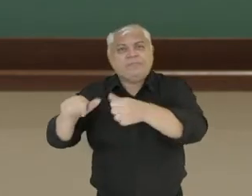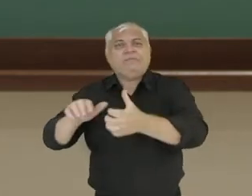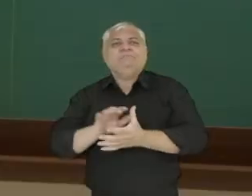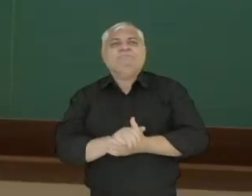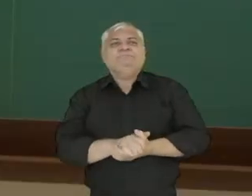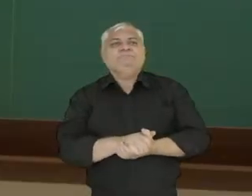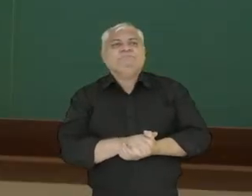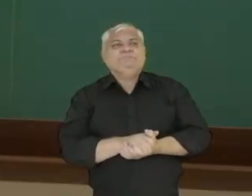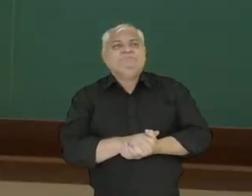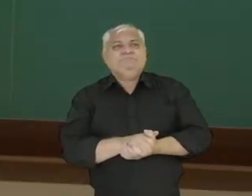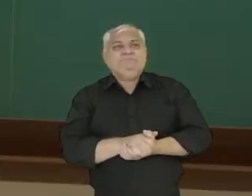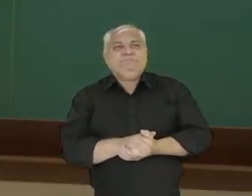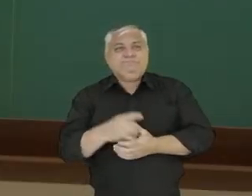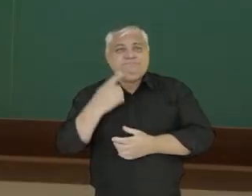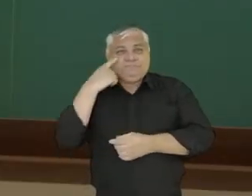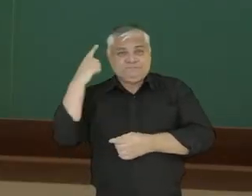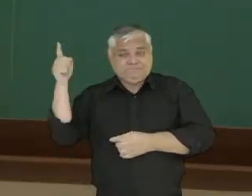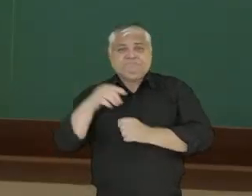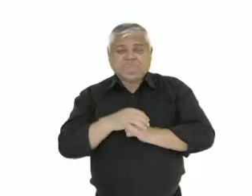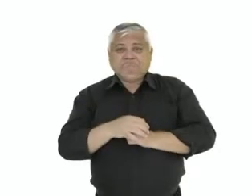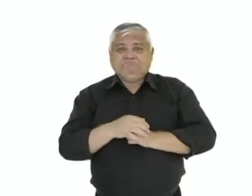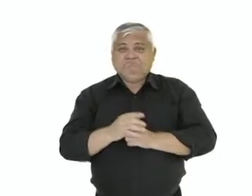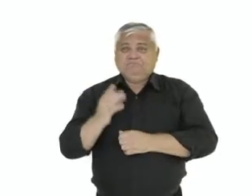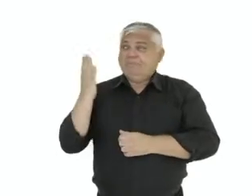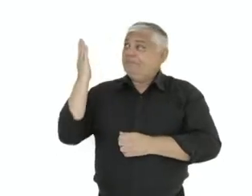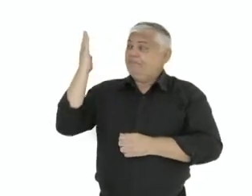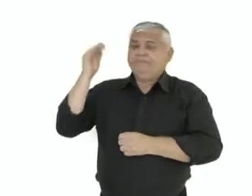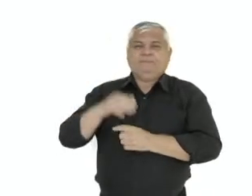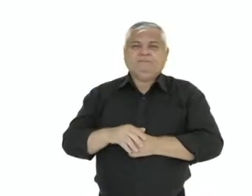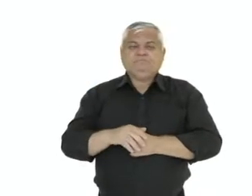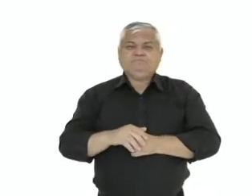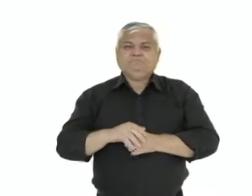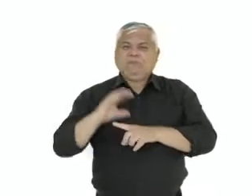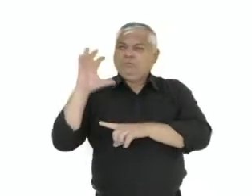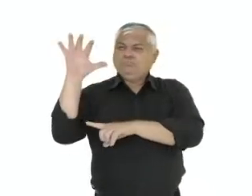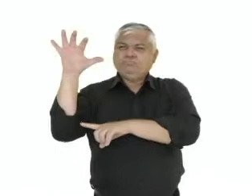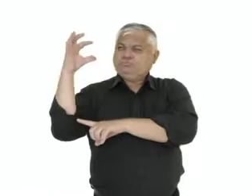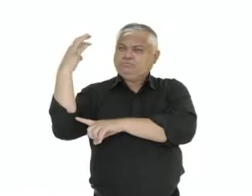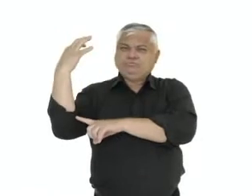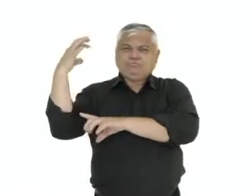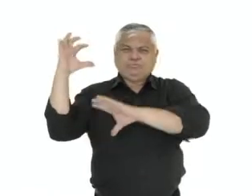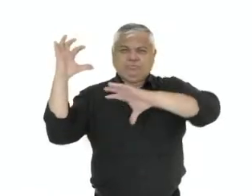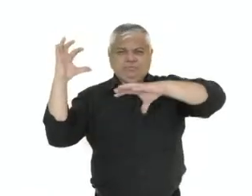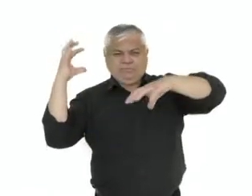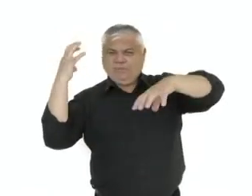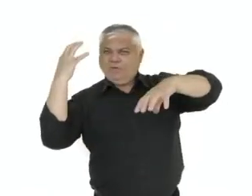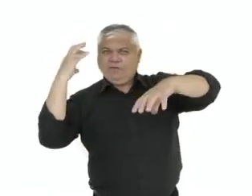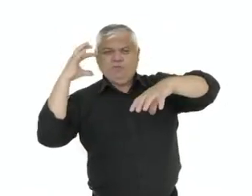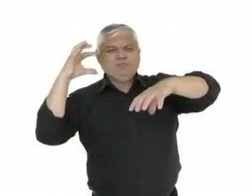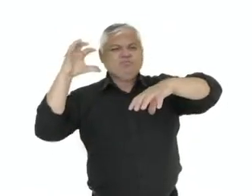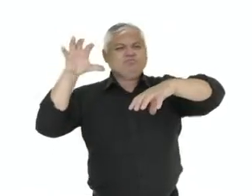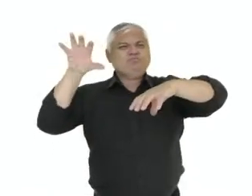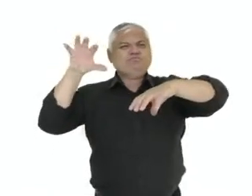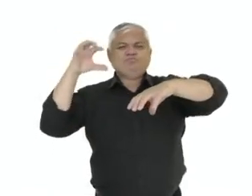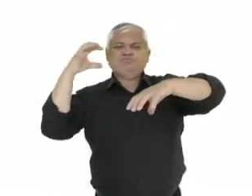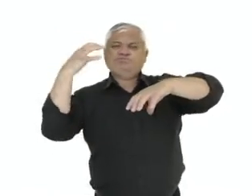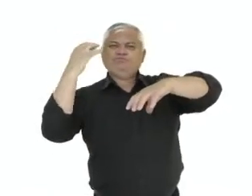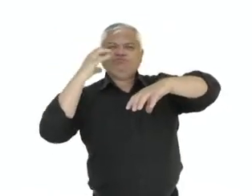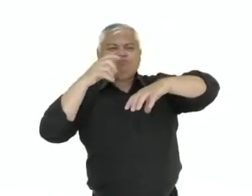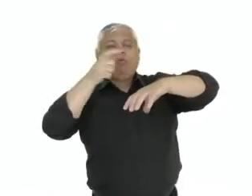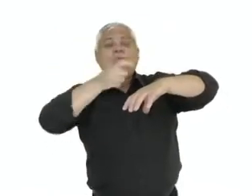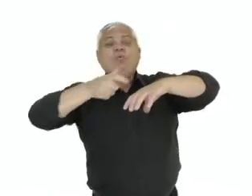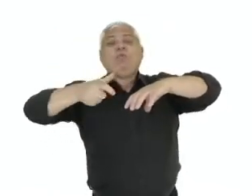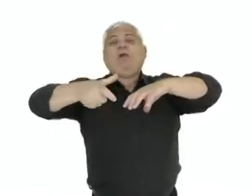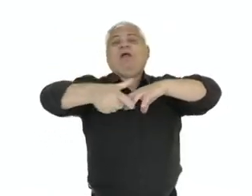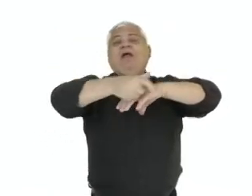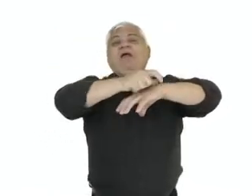ó. A gente já vai perceber que o monitoramento por sensoriamento remoto é o acompanhamento da situação de uma extensão de